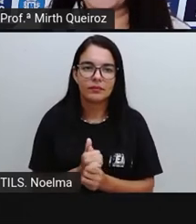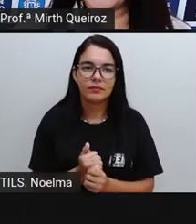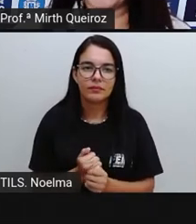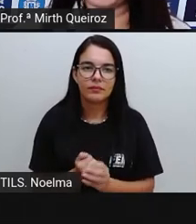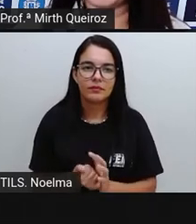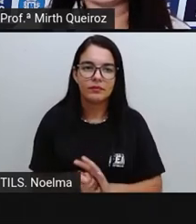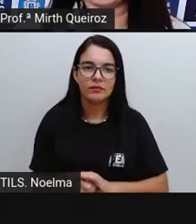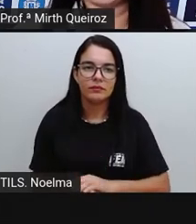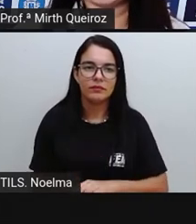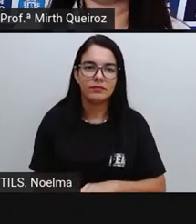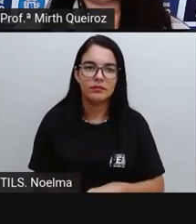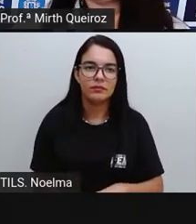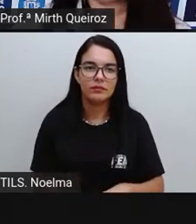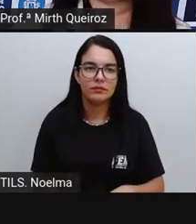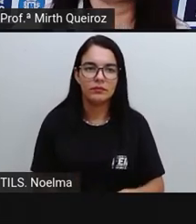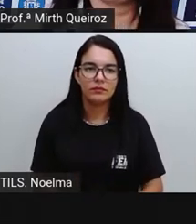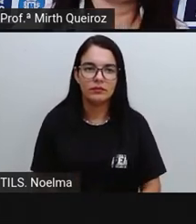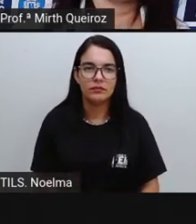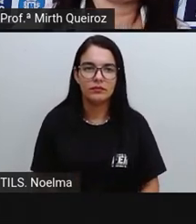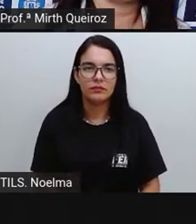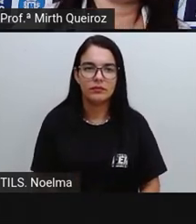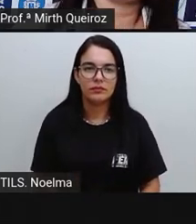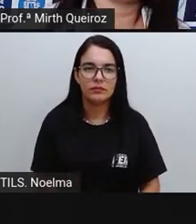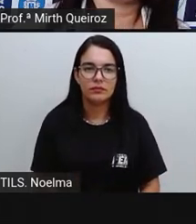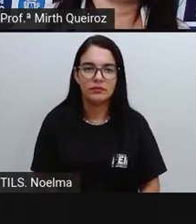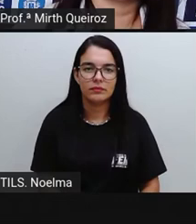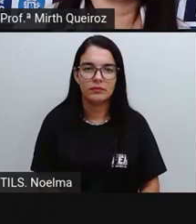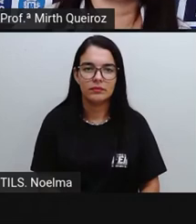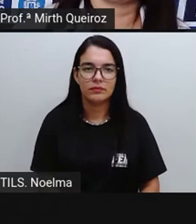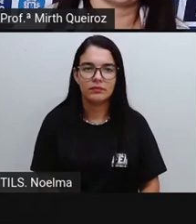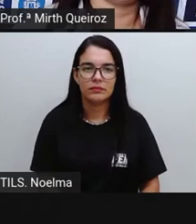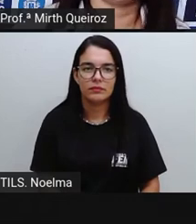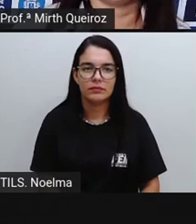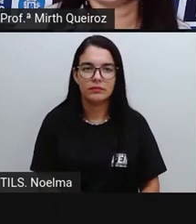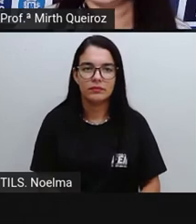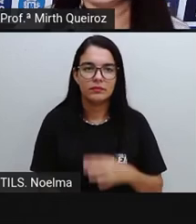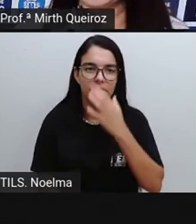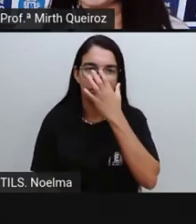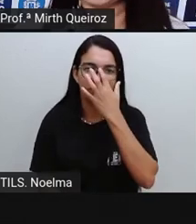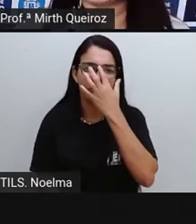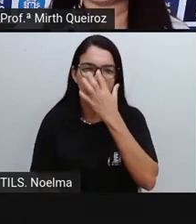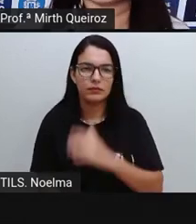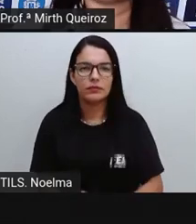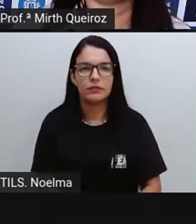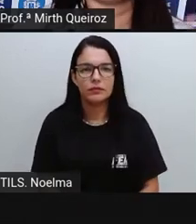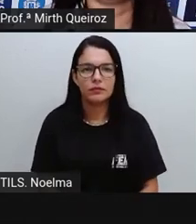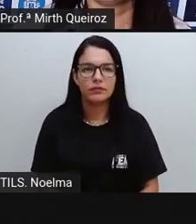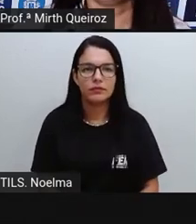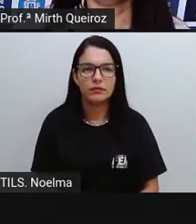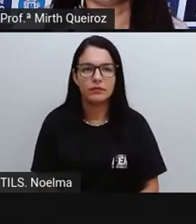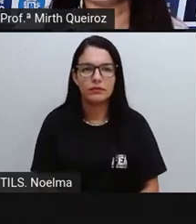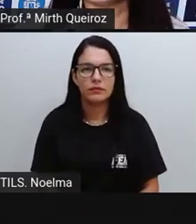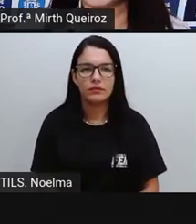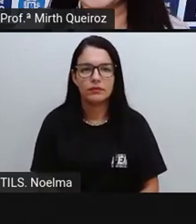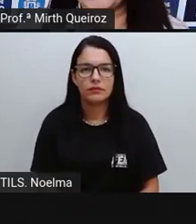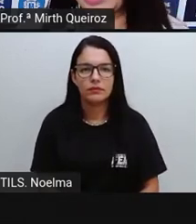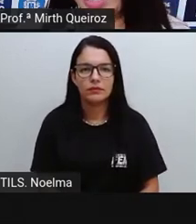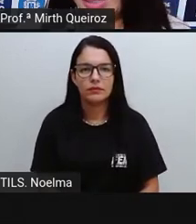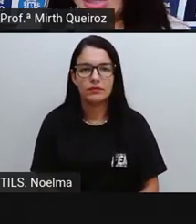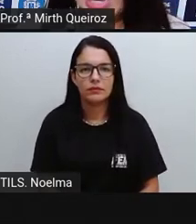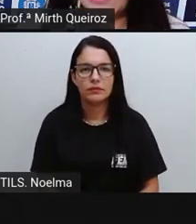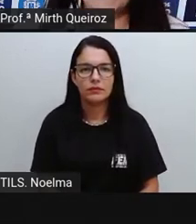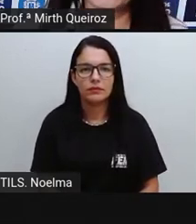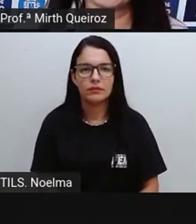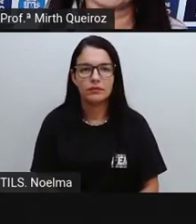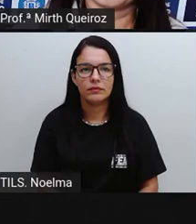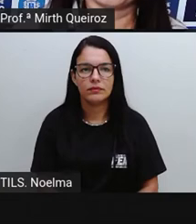né? Para a gente obter um formato. E vocês podem estar fazendo com uma cor geral ou pode ser misturado também o fundo ali